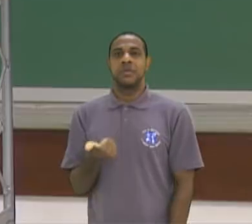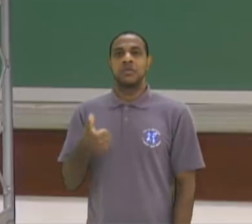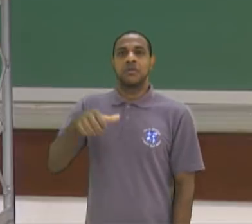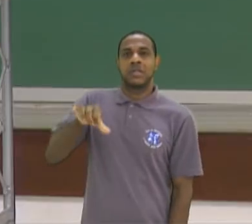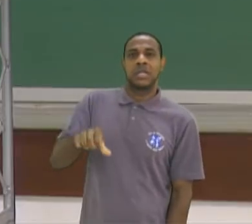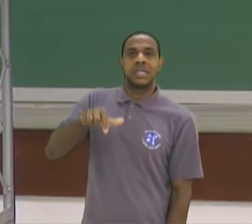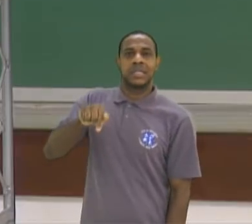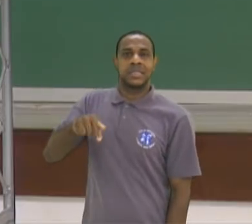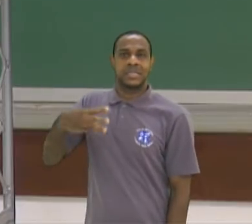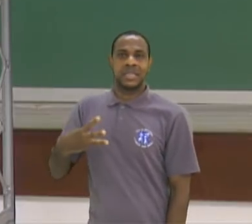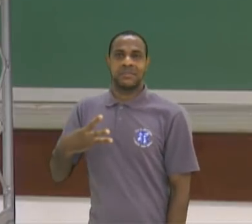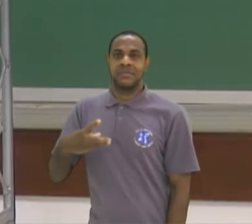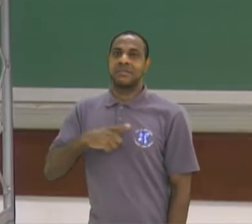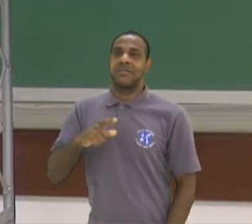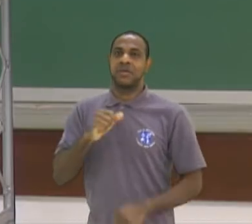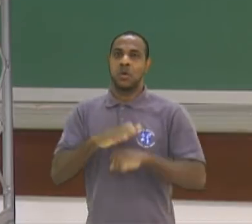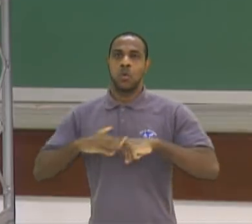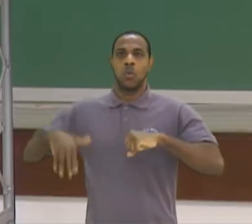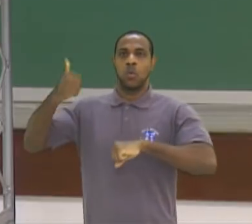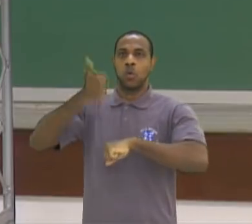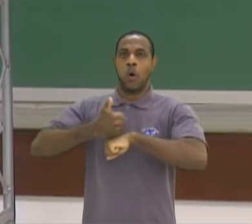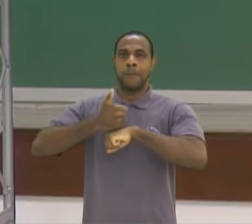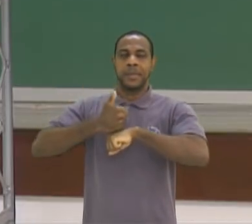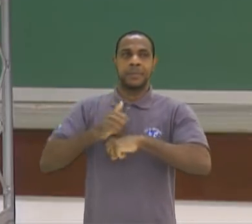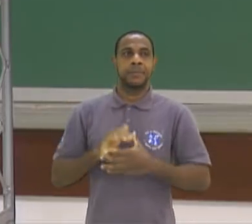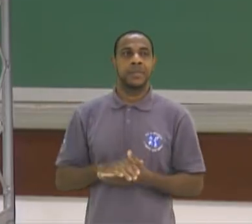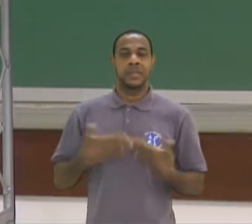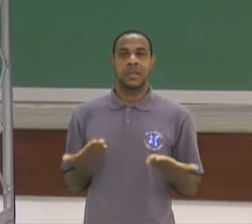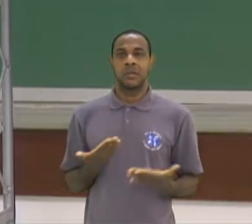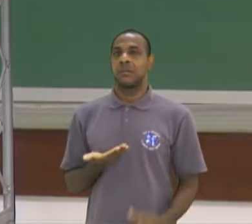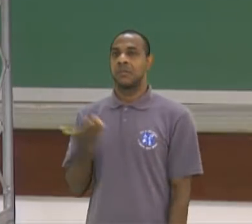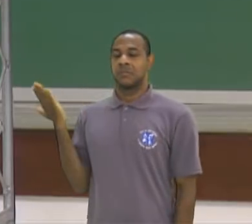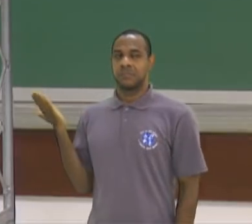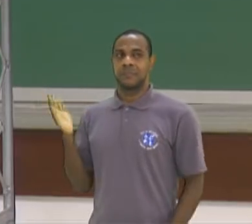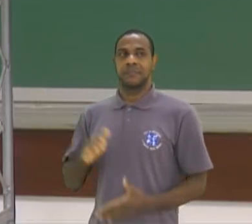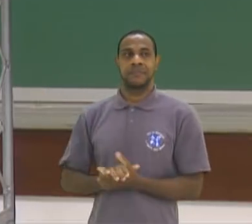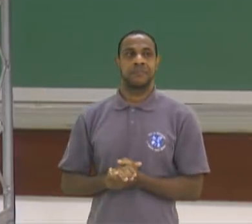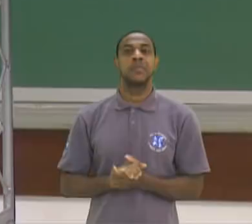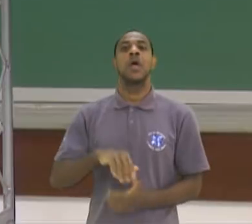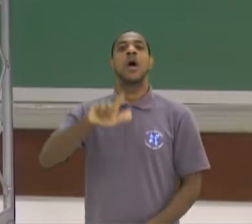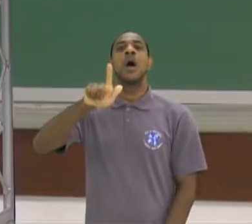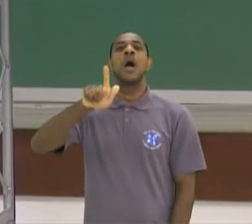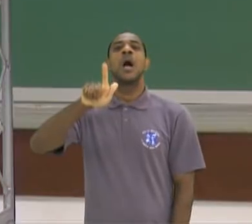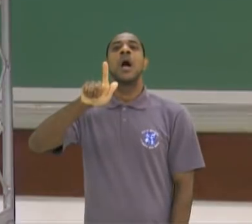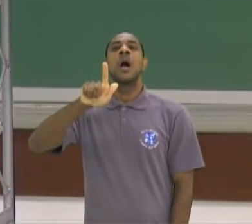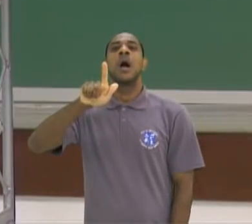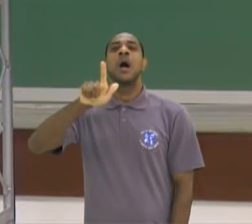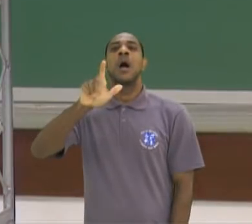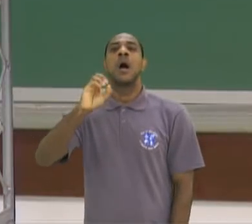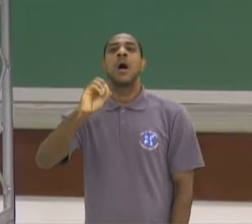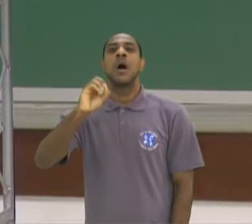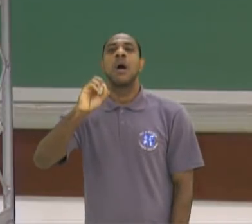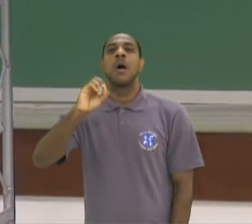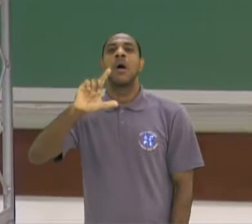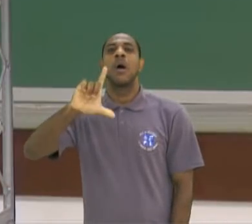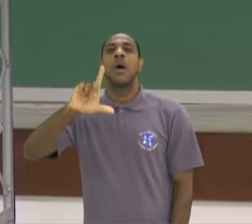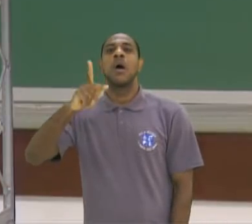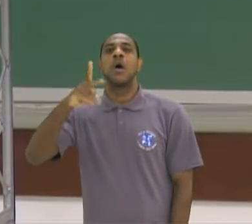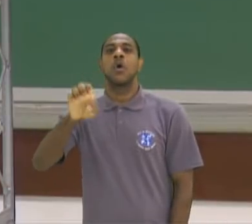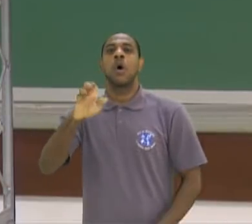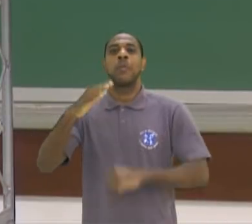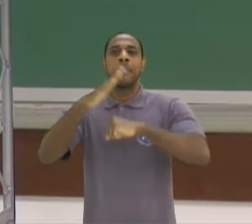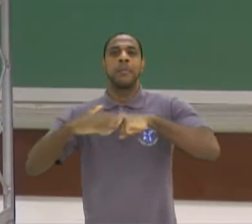1973. Então repare, é um selo da Alemanha. Por que essa homenagem da Alemanha Oriental ao